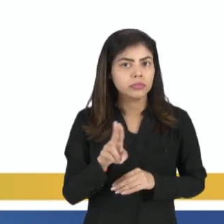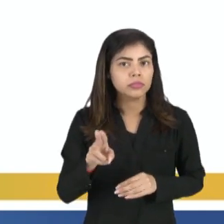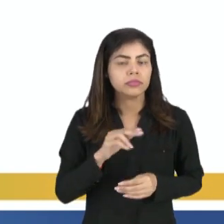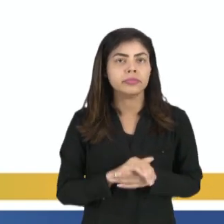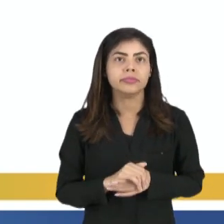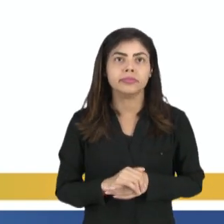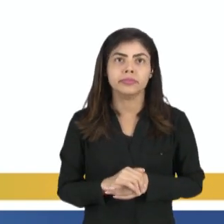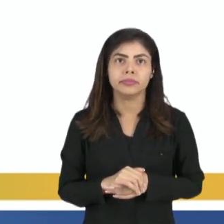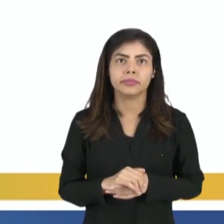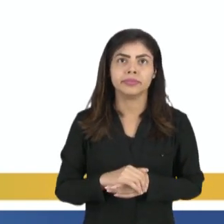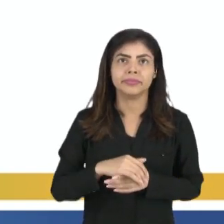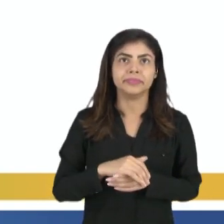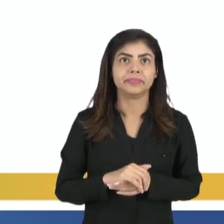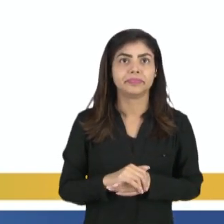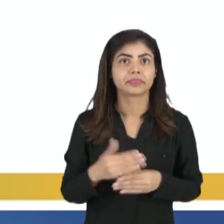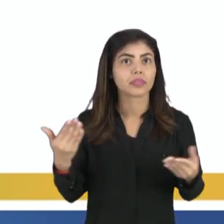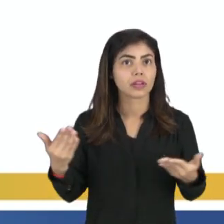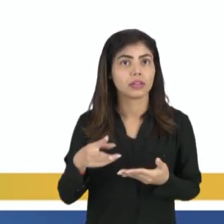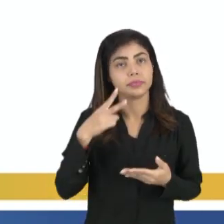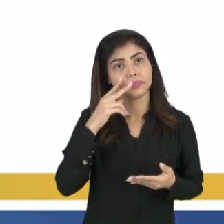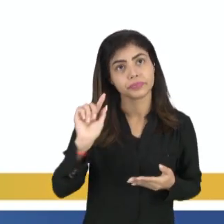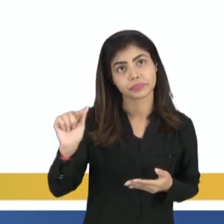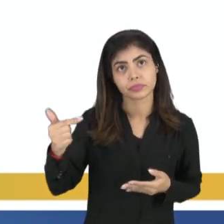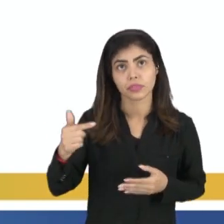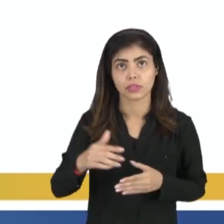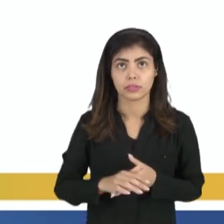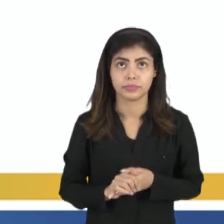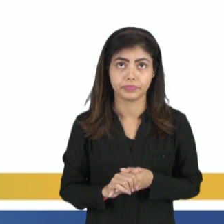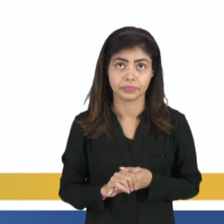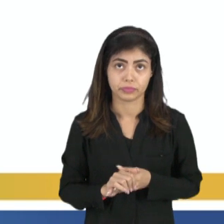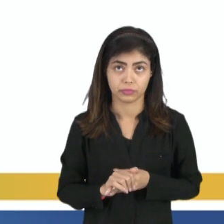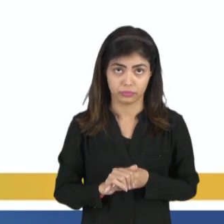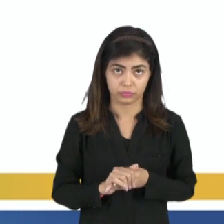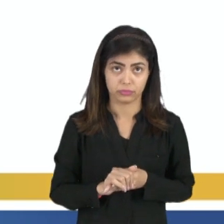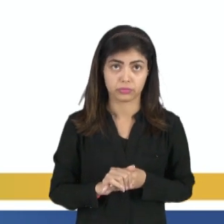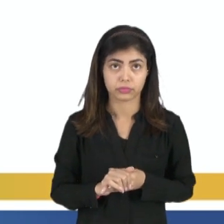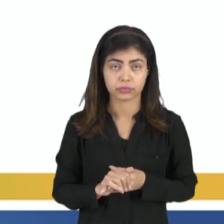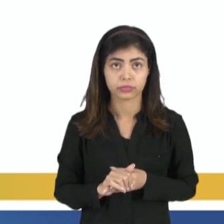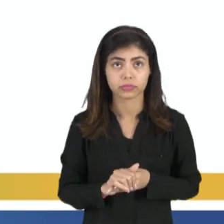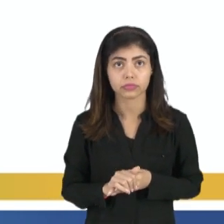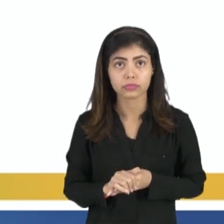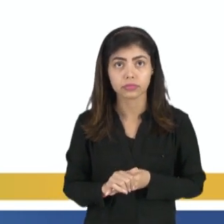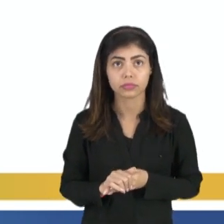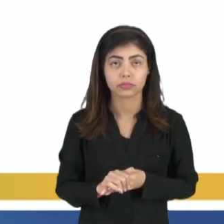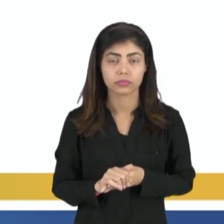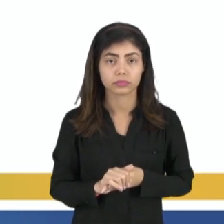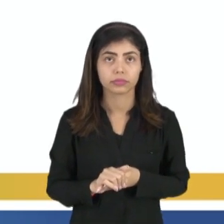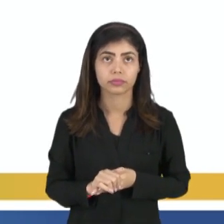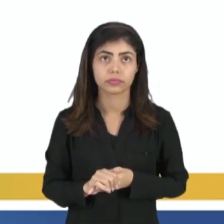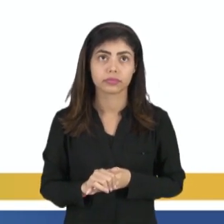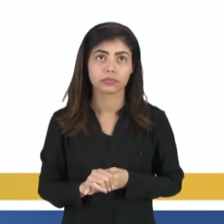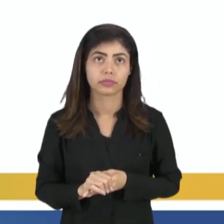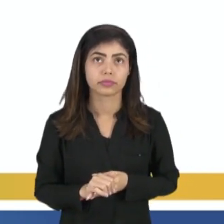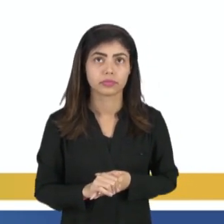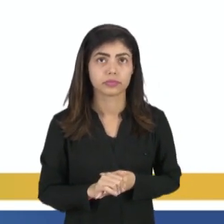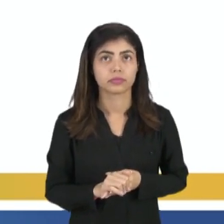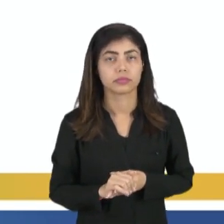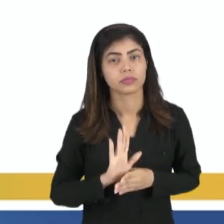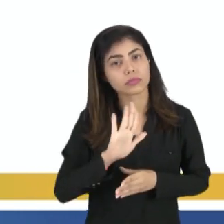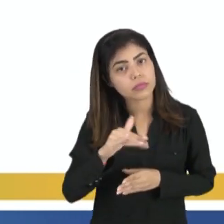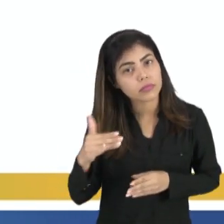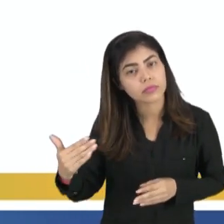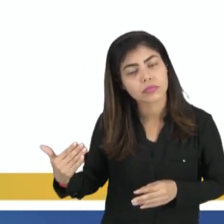de paroxítona agora vamos ver outra olha só Só para confirmar né